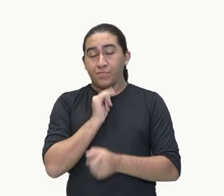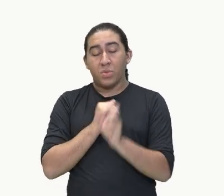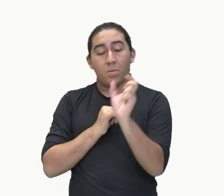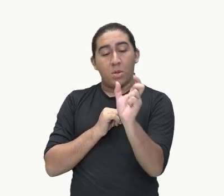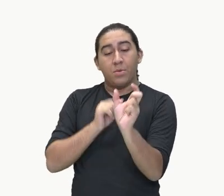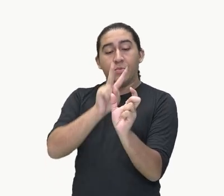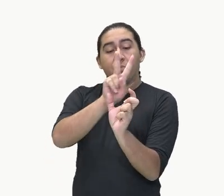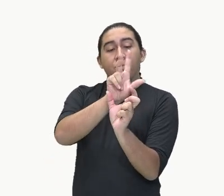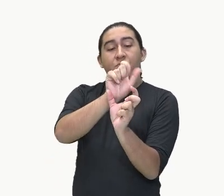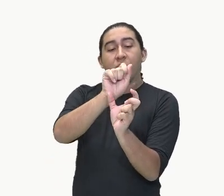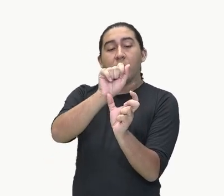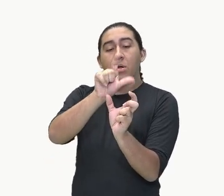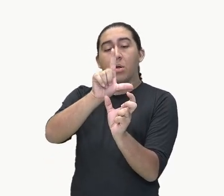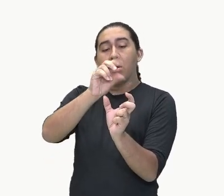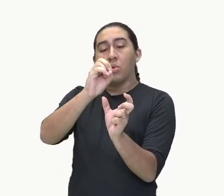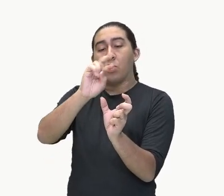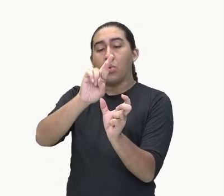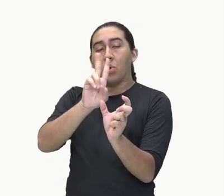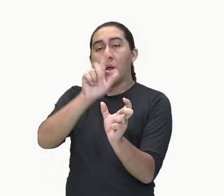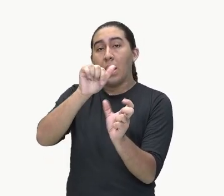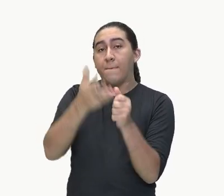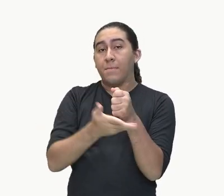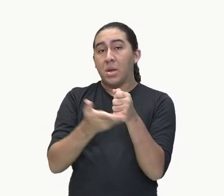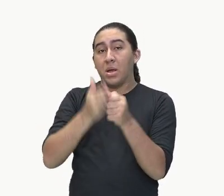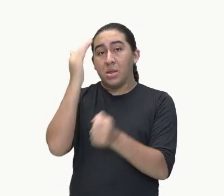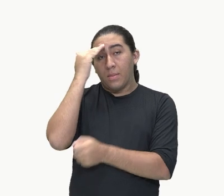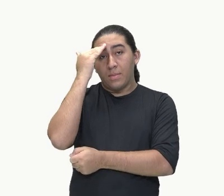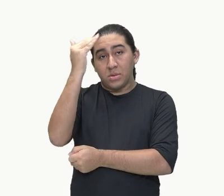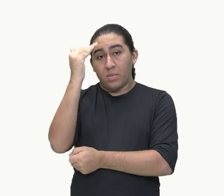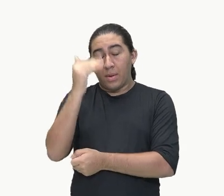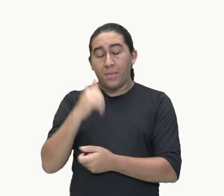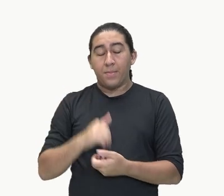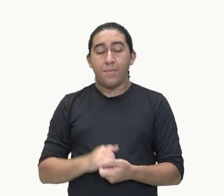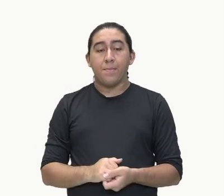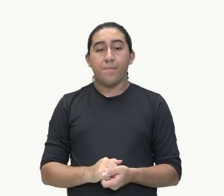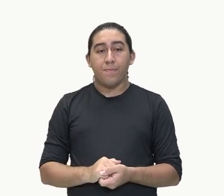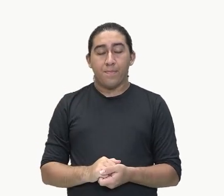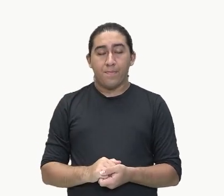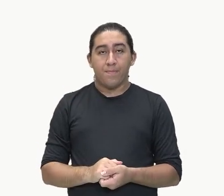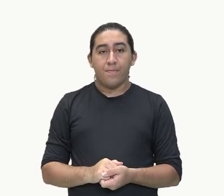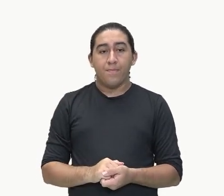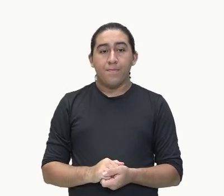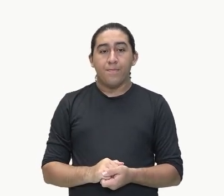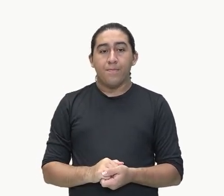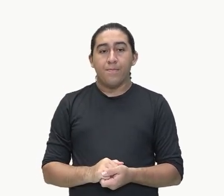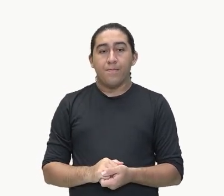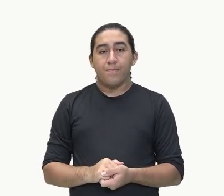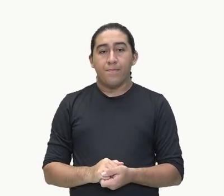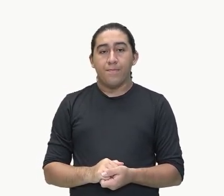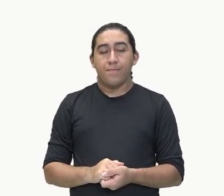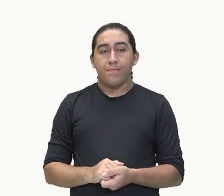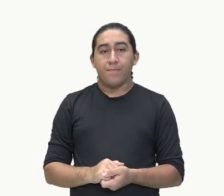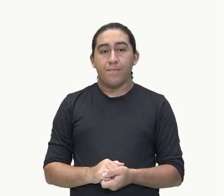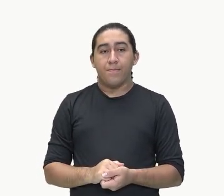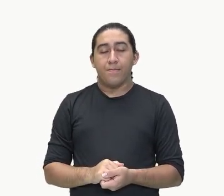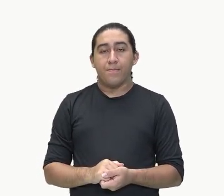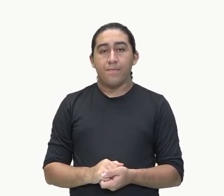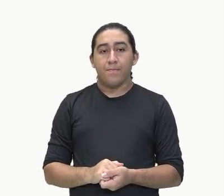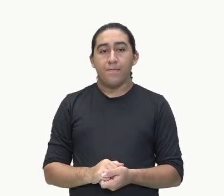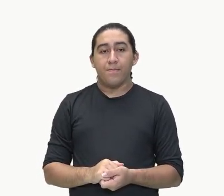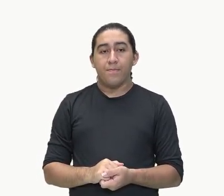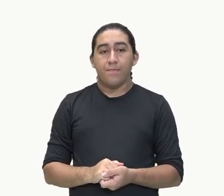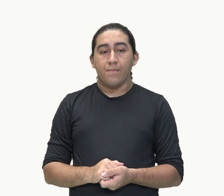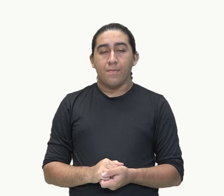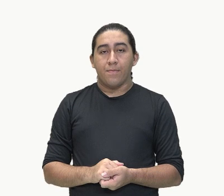é a primitiva. Tudo que é primitivo é a palavra principal, que através dela que